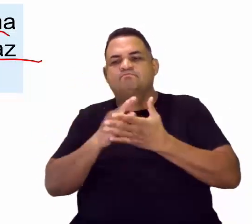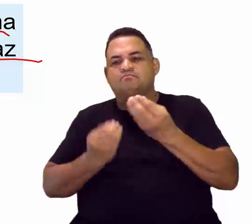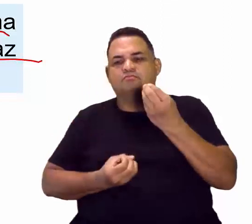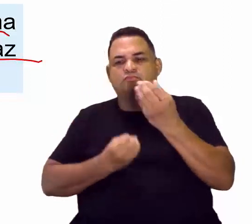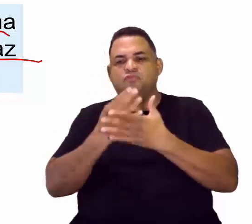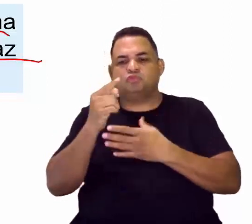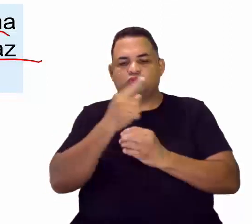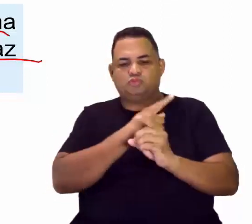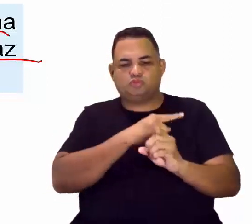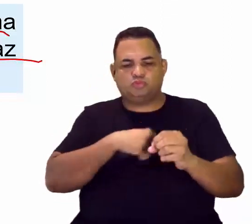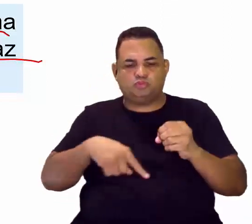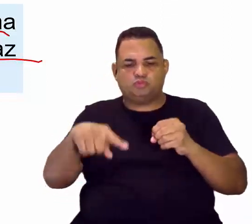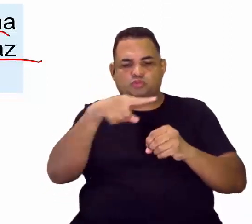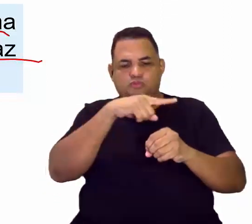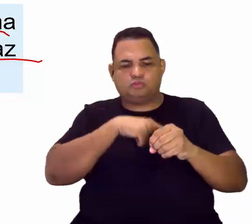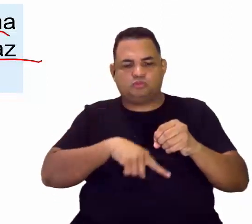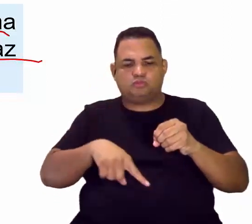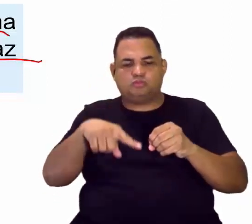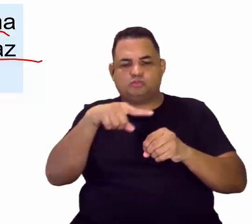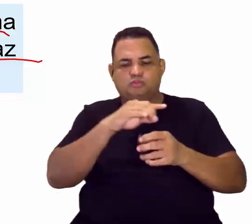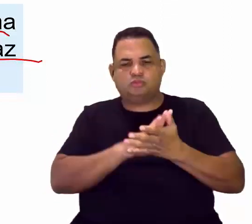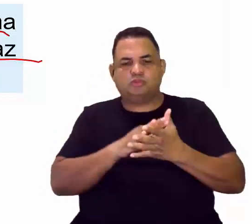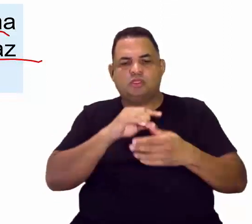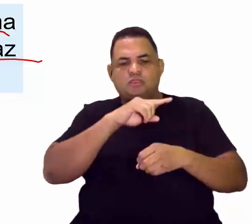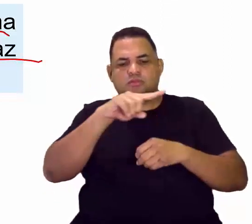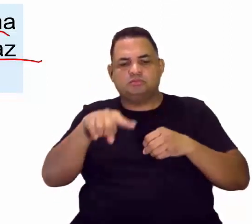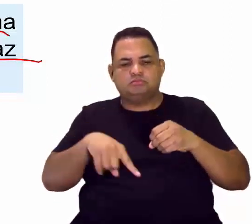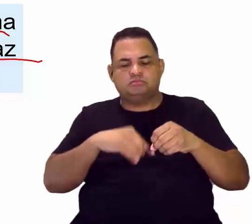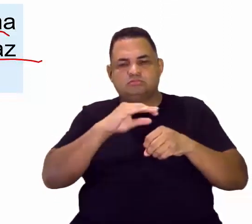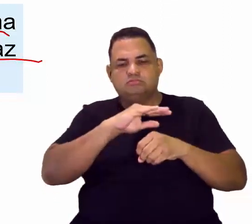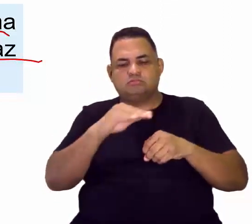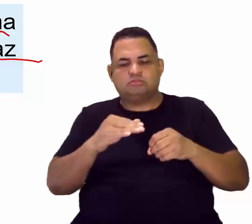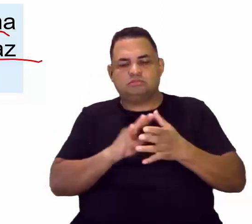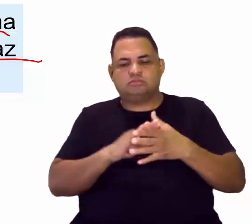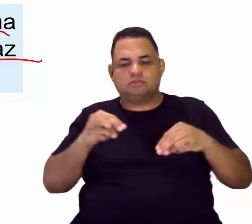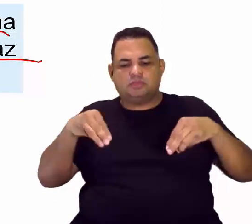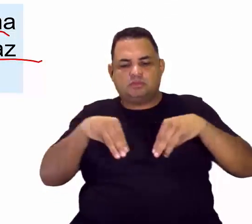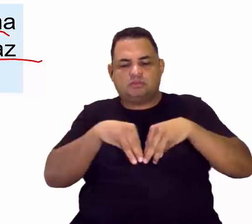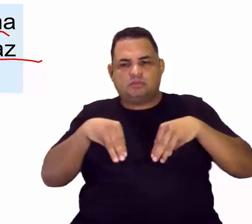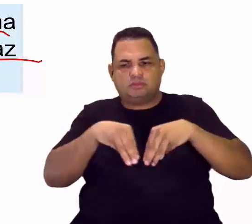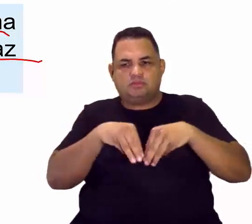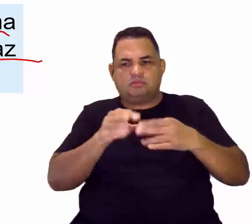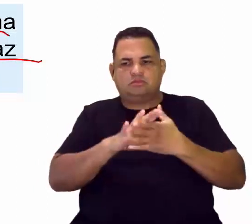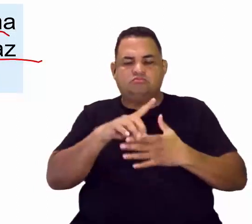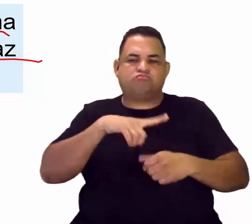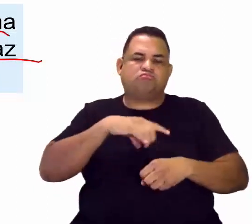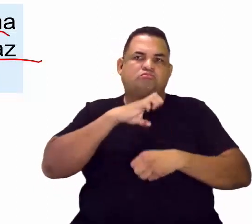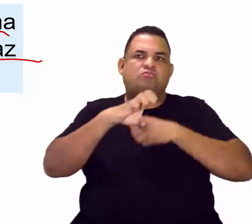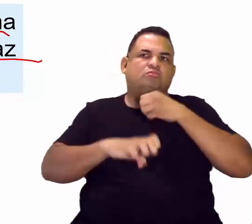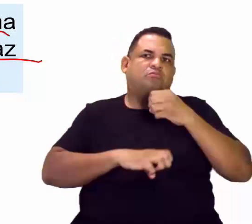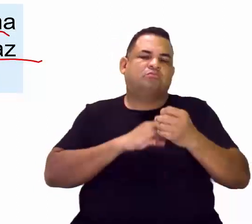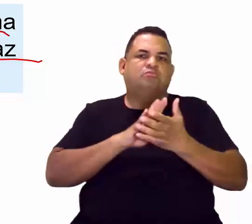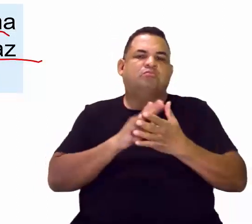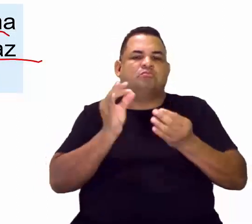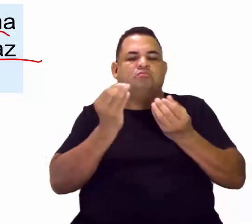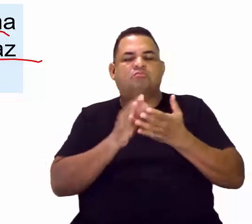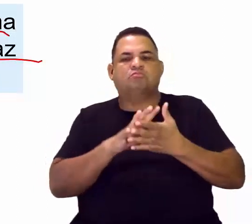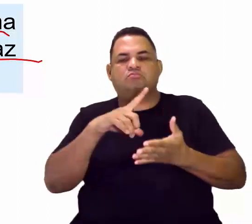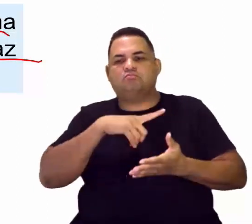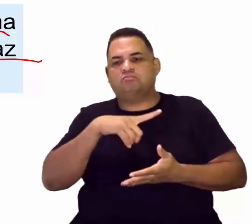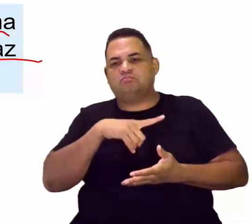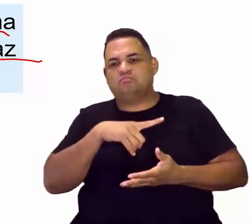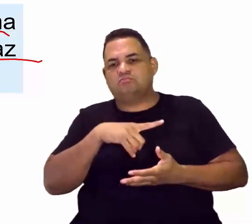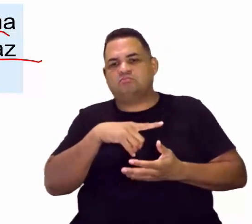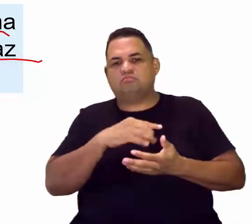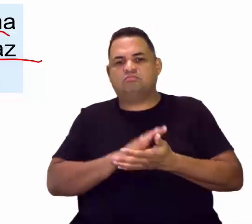ao seu redor um campo magnético através desses movimentos, assim como os elétrons, as partículas, né? Que aí nós temos lá